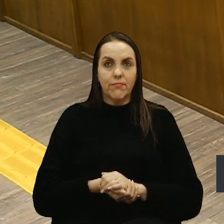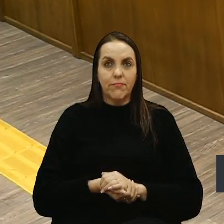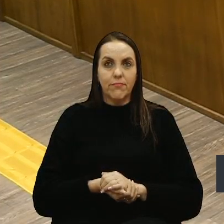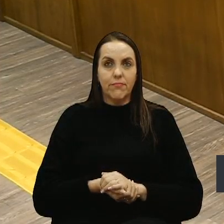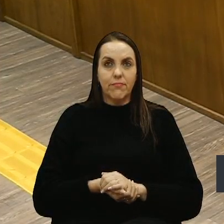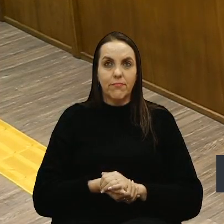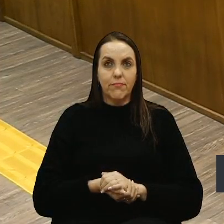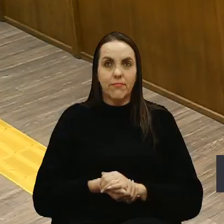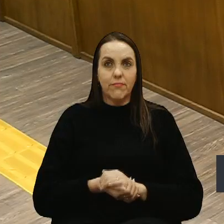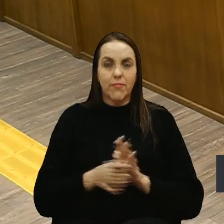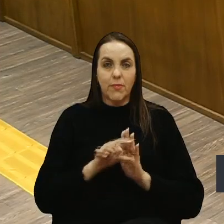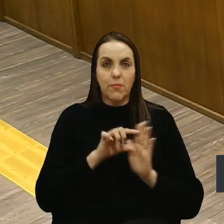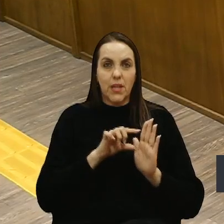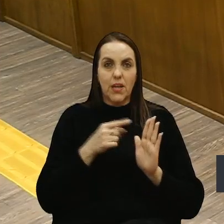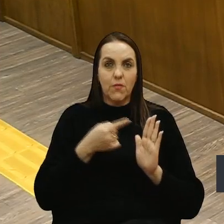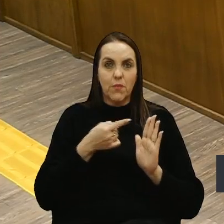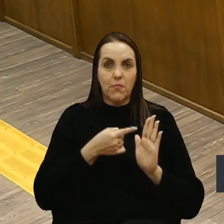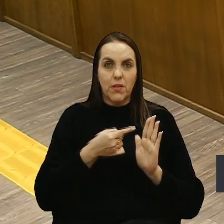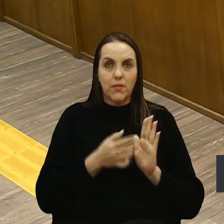Parágrafo 1º.